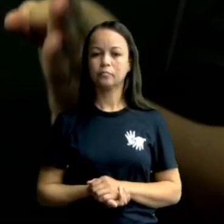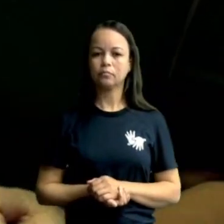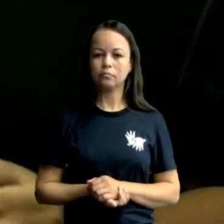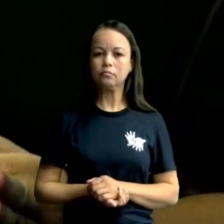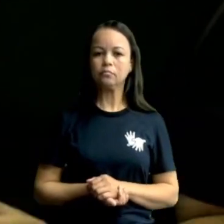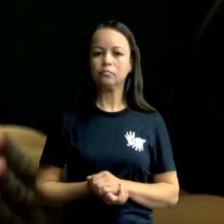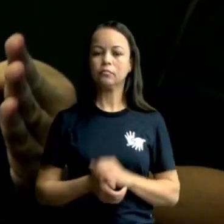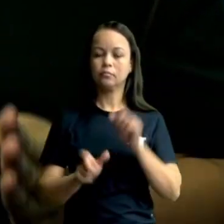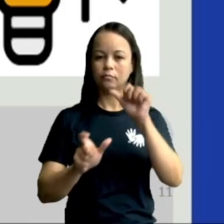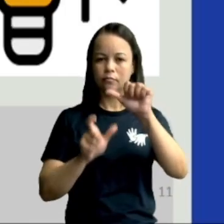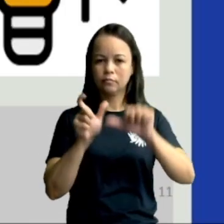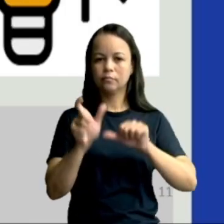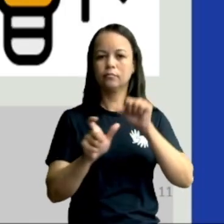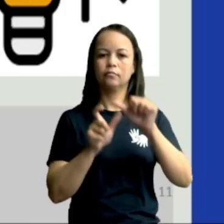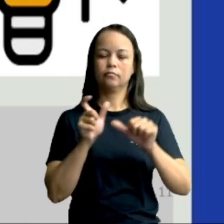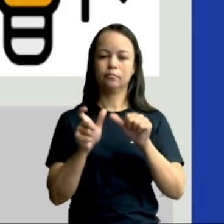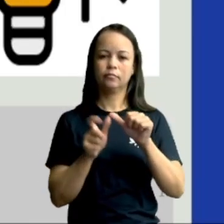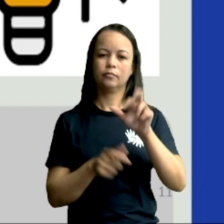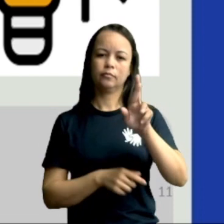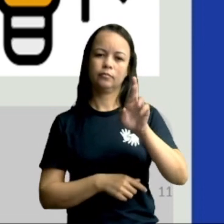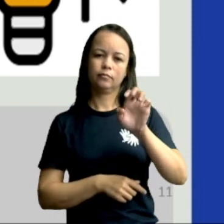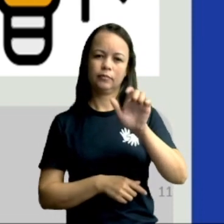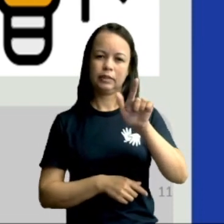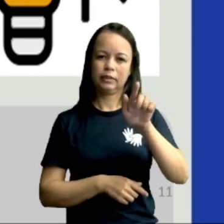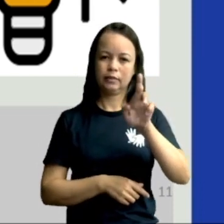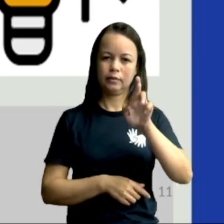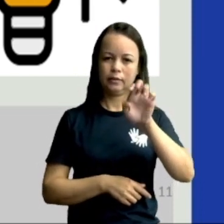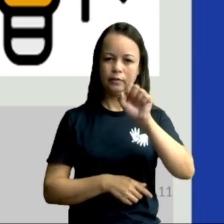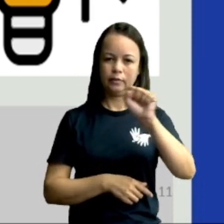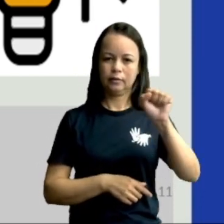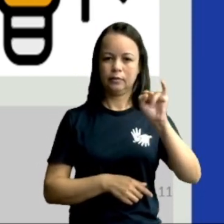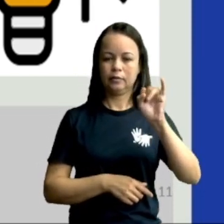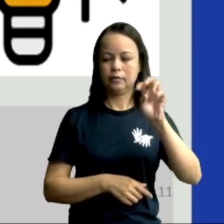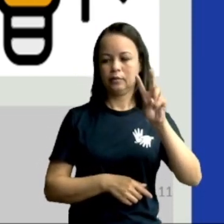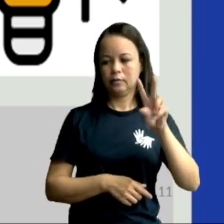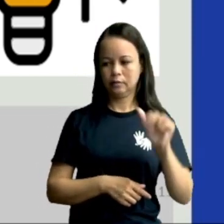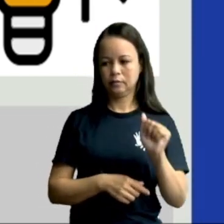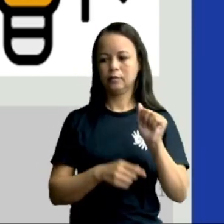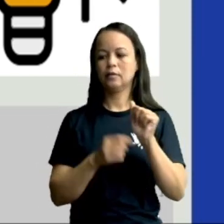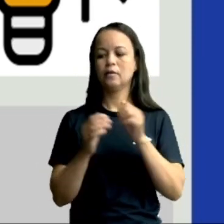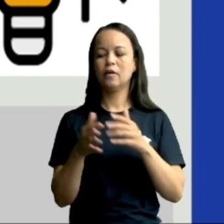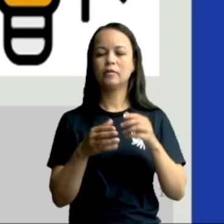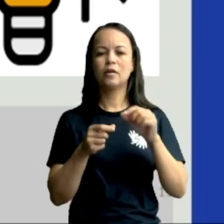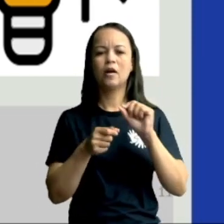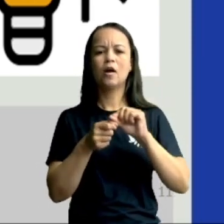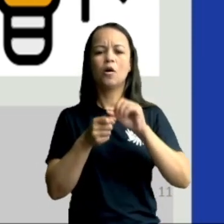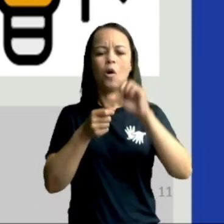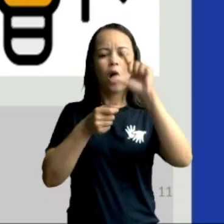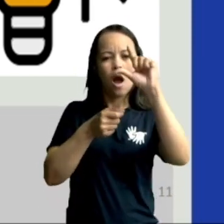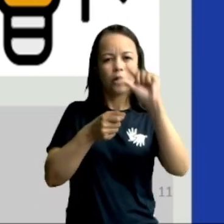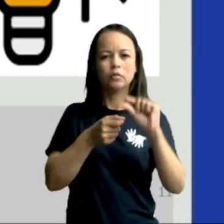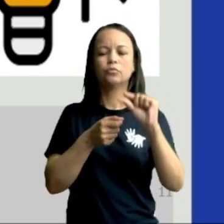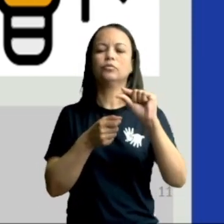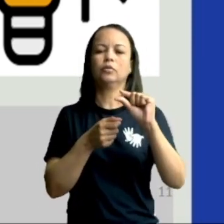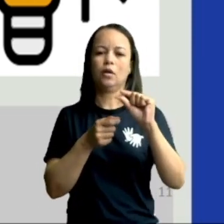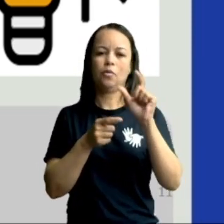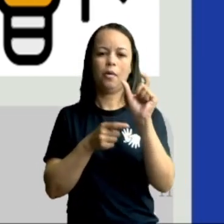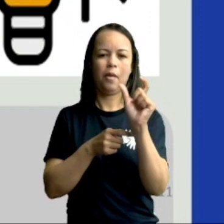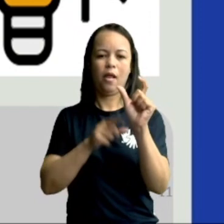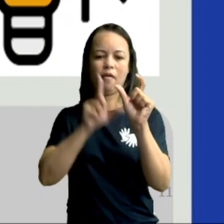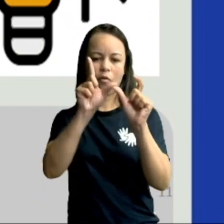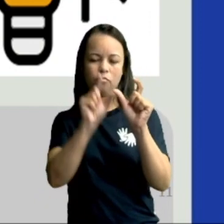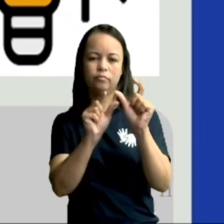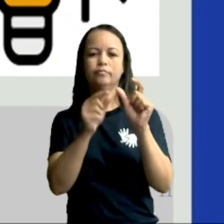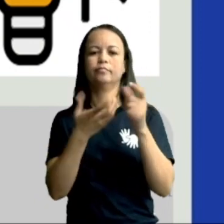Derivação regressiva, né? Faz-se pela redução da palavra primitiva.